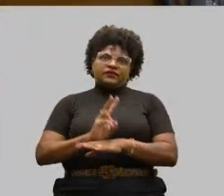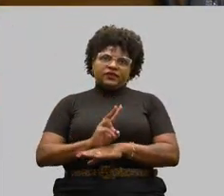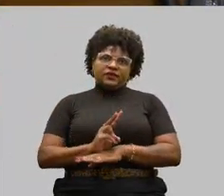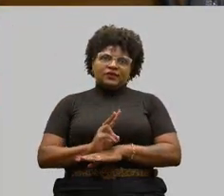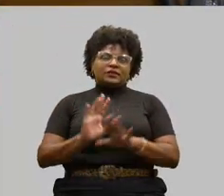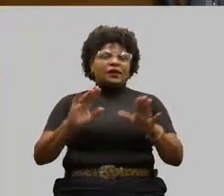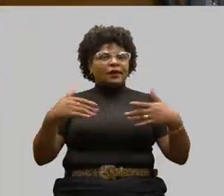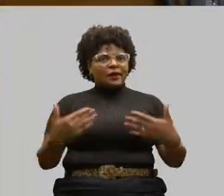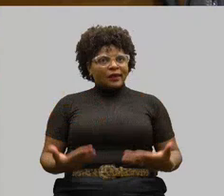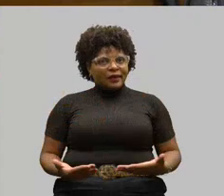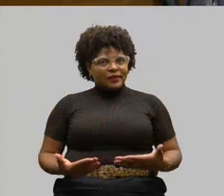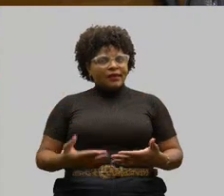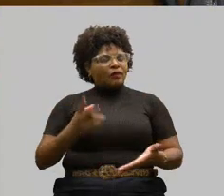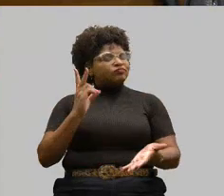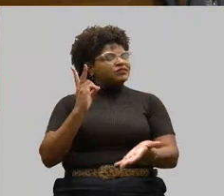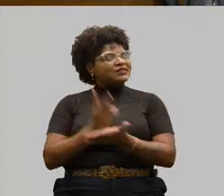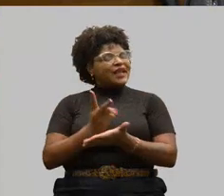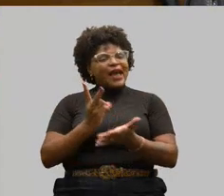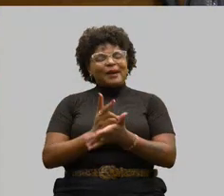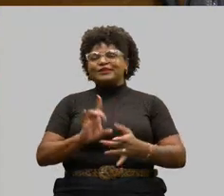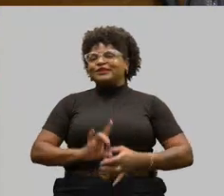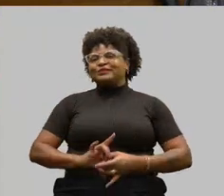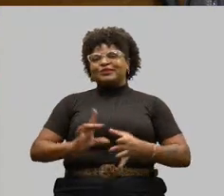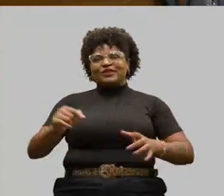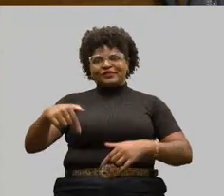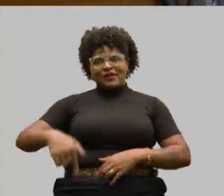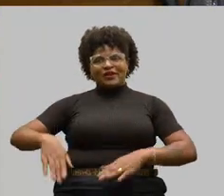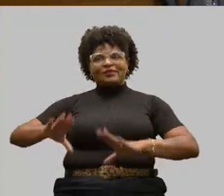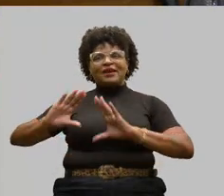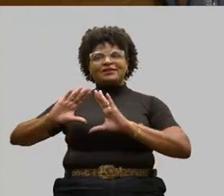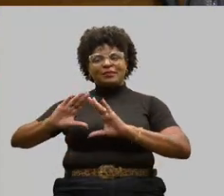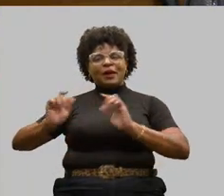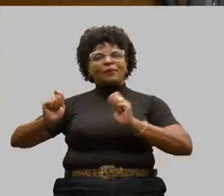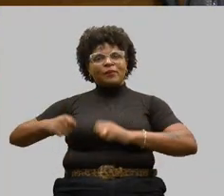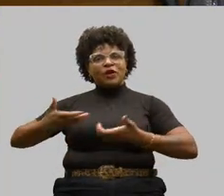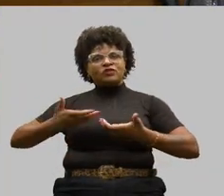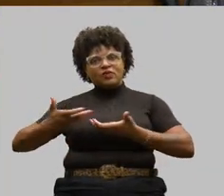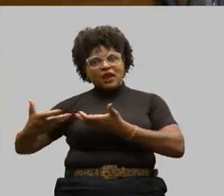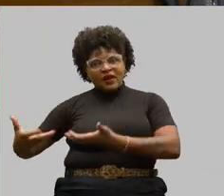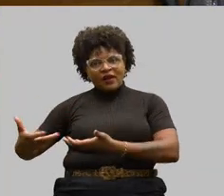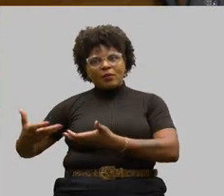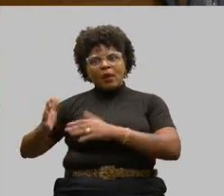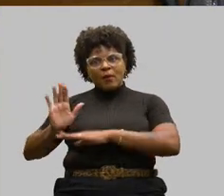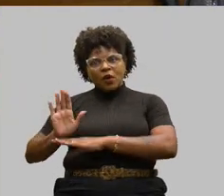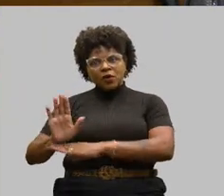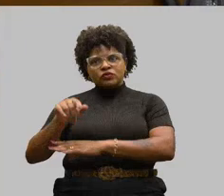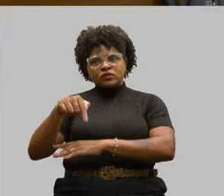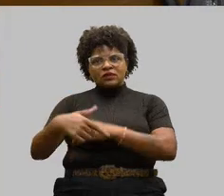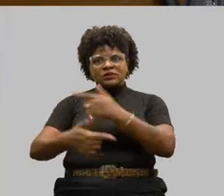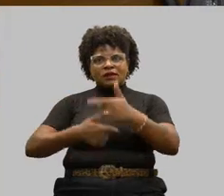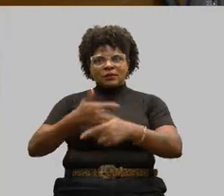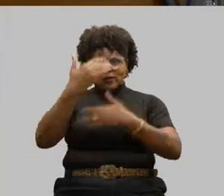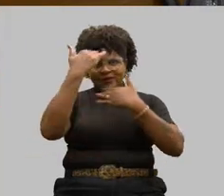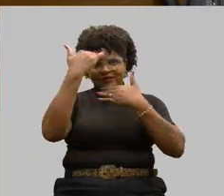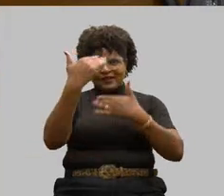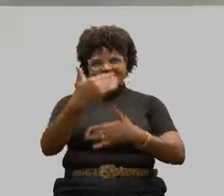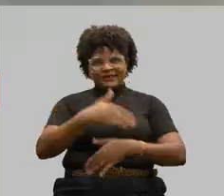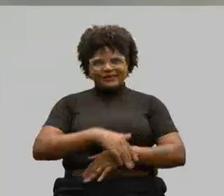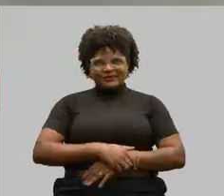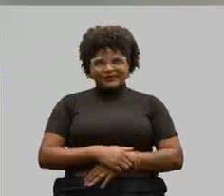mais fico sempre à disposição dessa casa né para poder contribuir aí na questão do trabalho muito obrigada